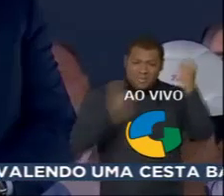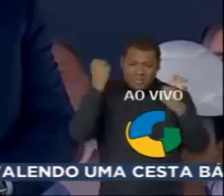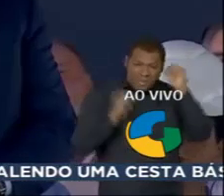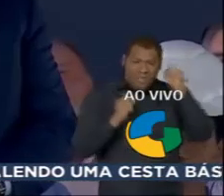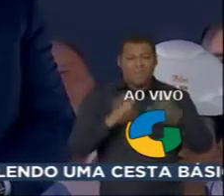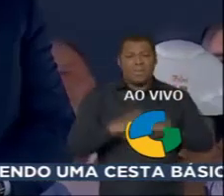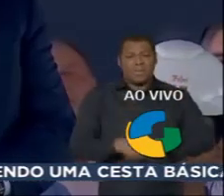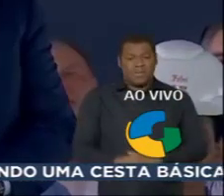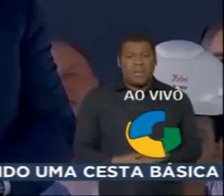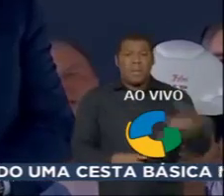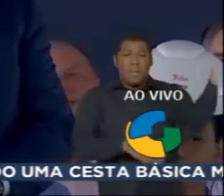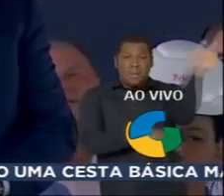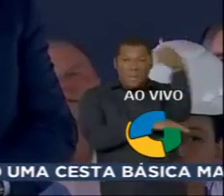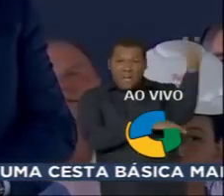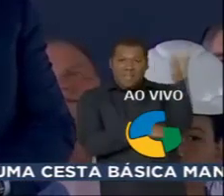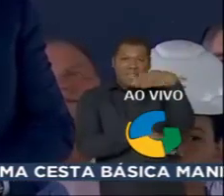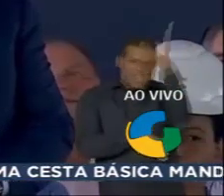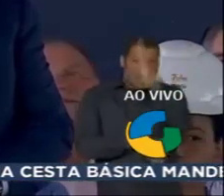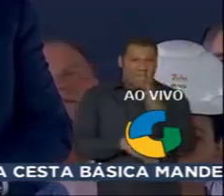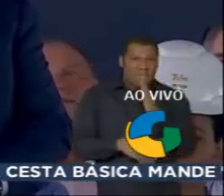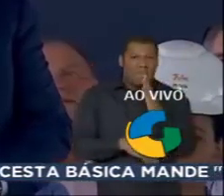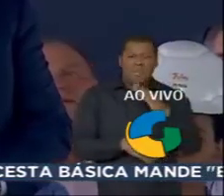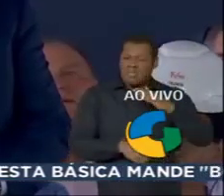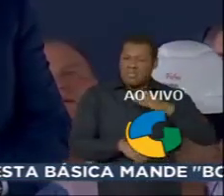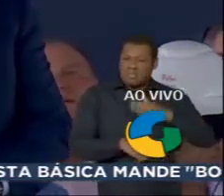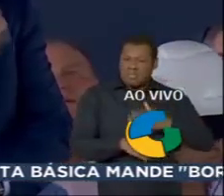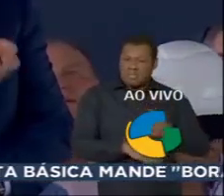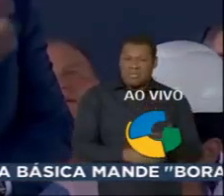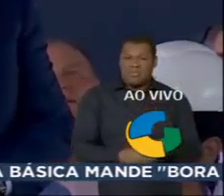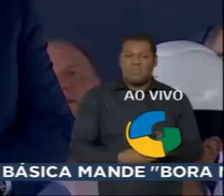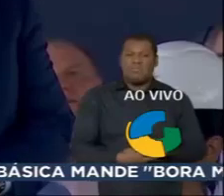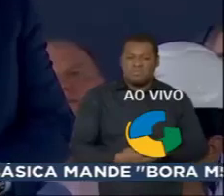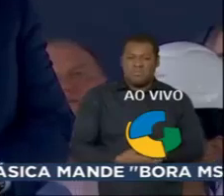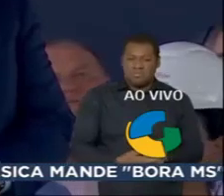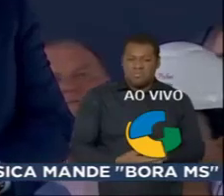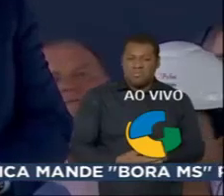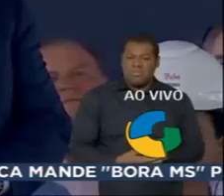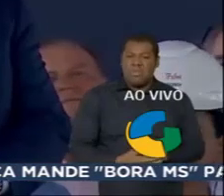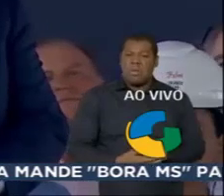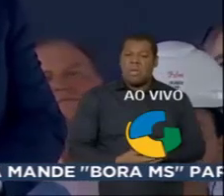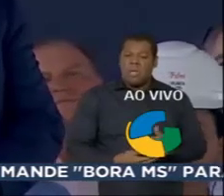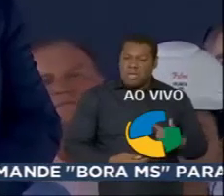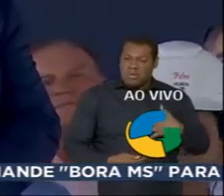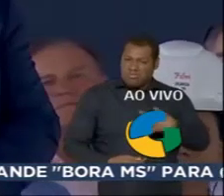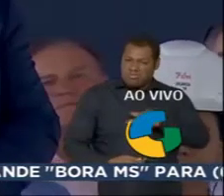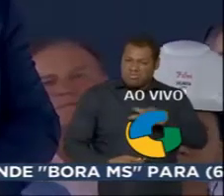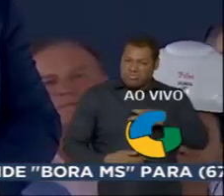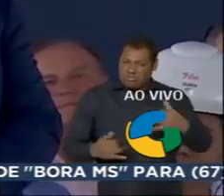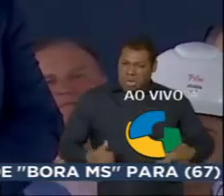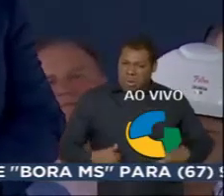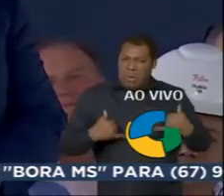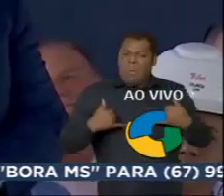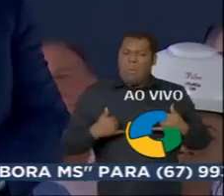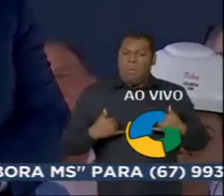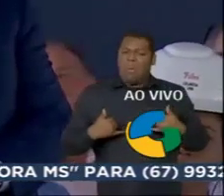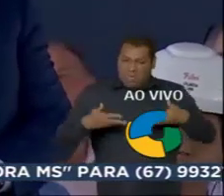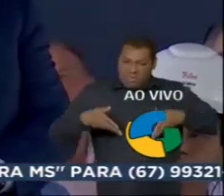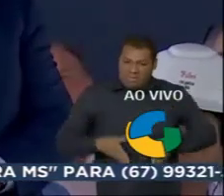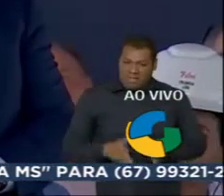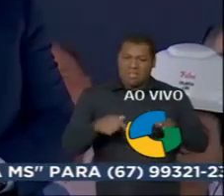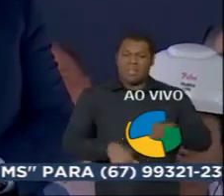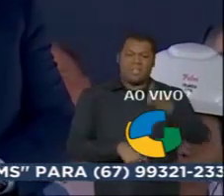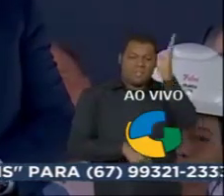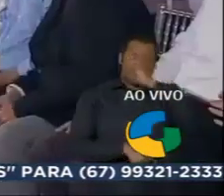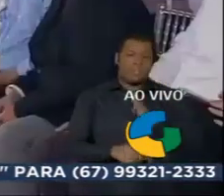estado de Mato Grosso do Sul, vai gerar novos empregos aqui para Mato Grosso do Sul também. E essa planta que recebe